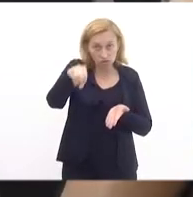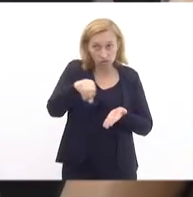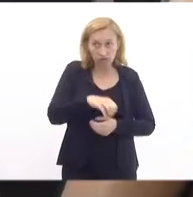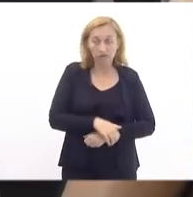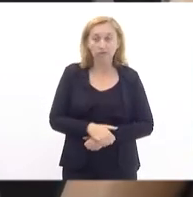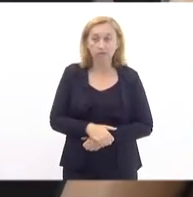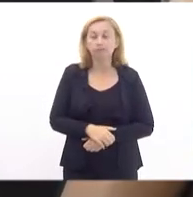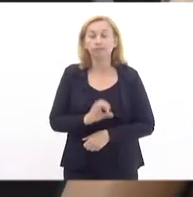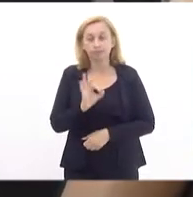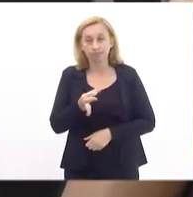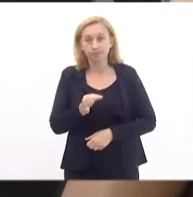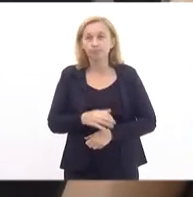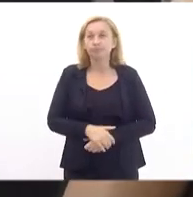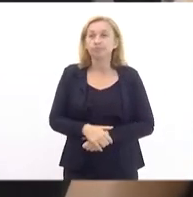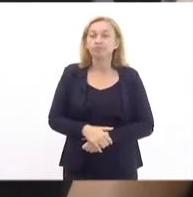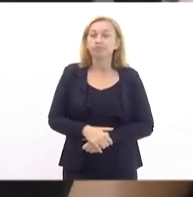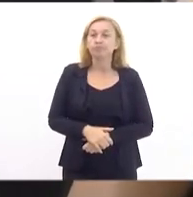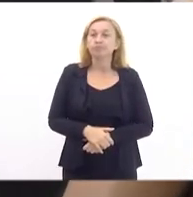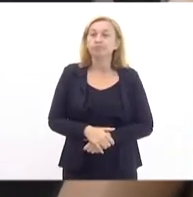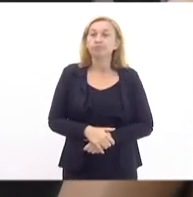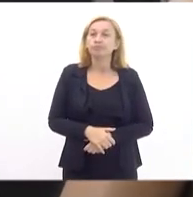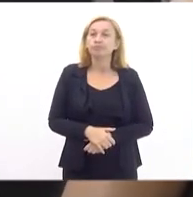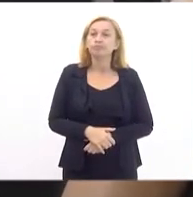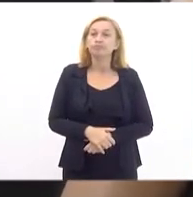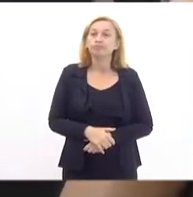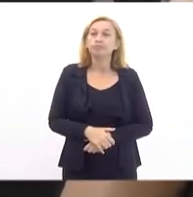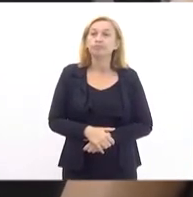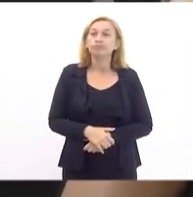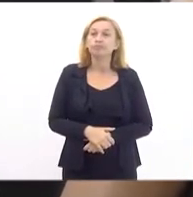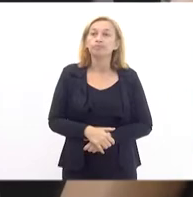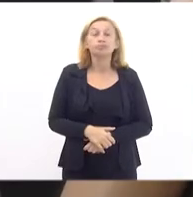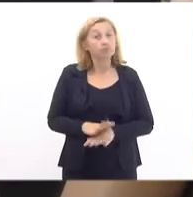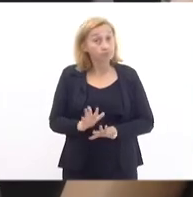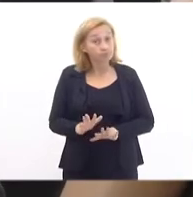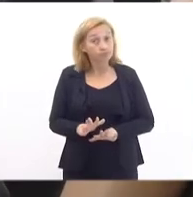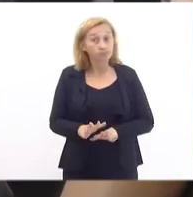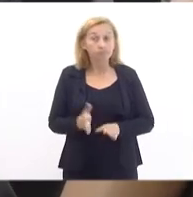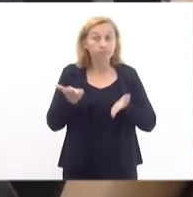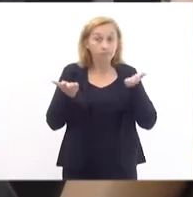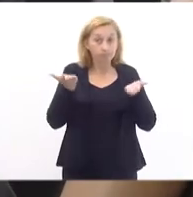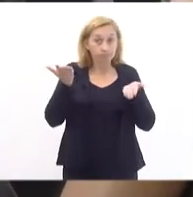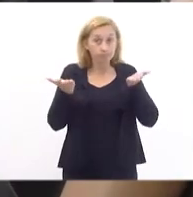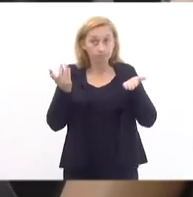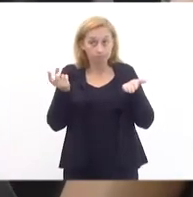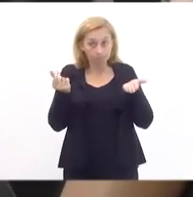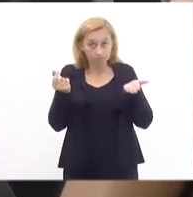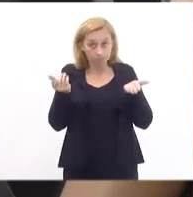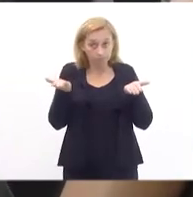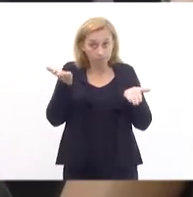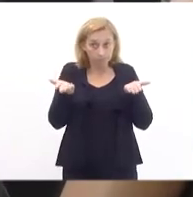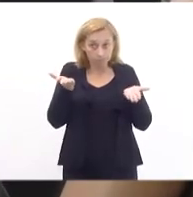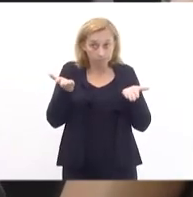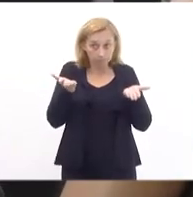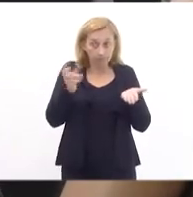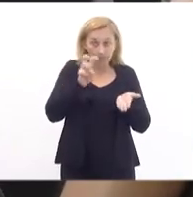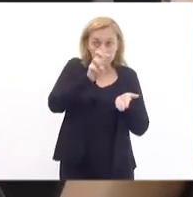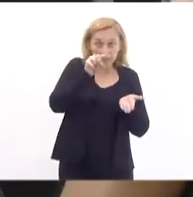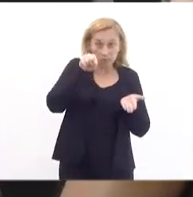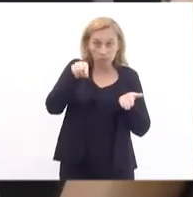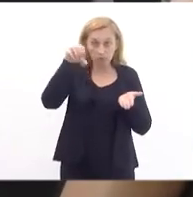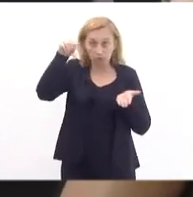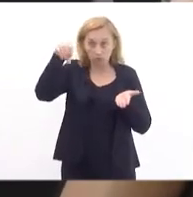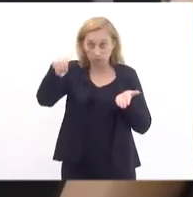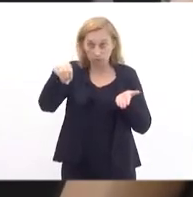R$ 5,90. Né? Ora, se a tarifa de equilíbrio é